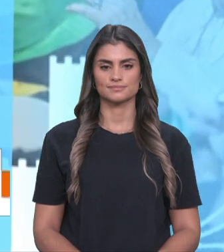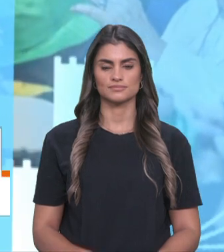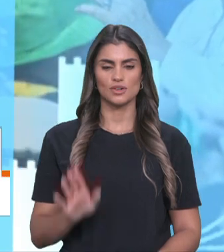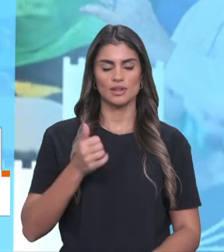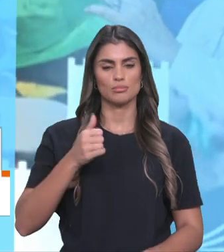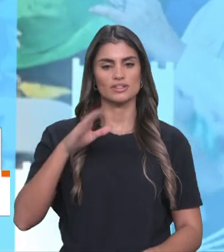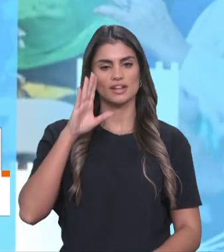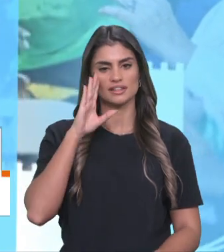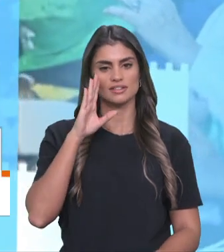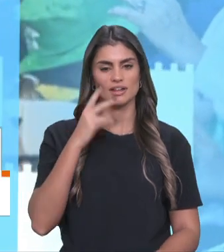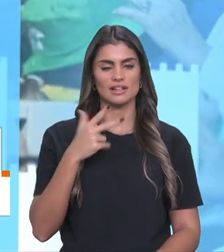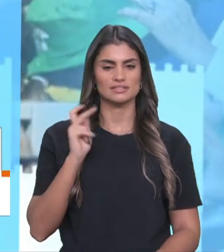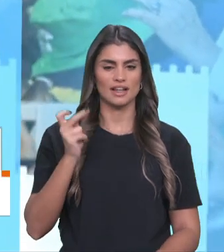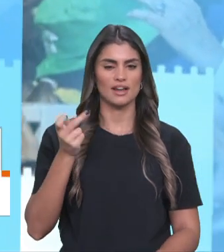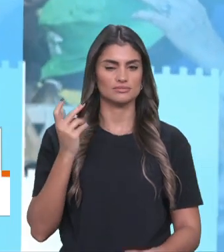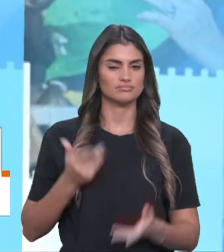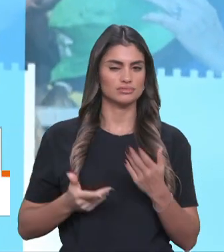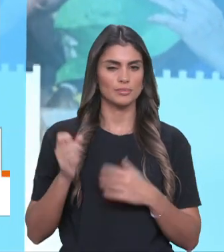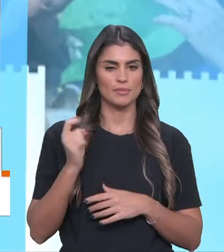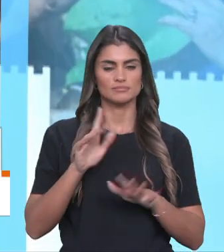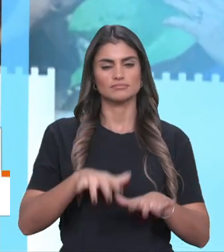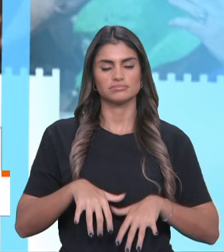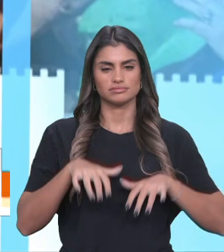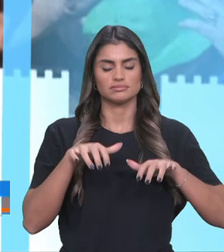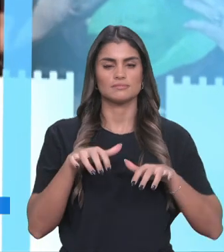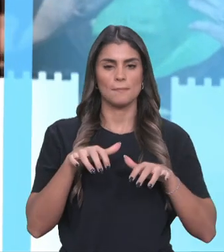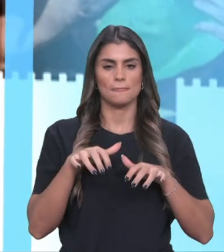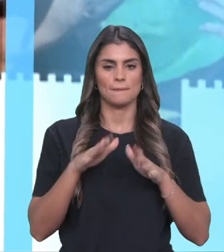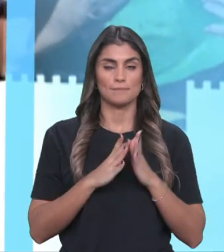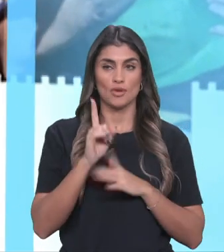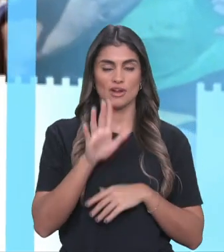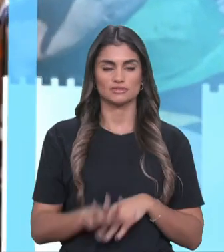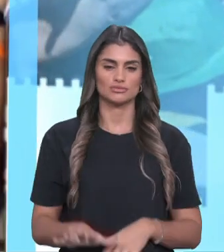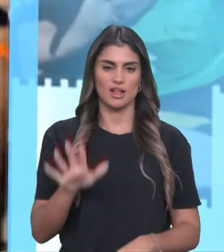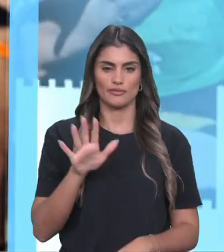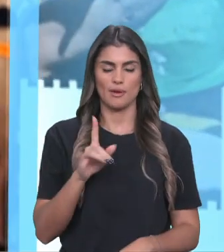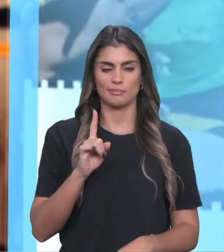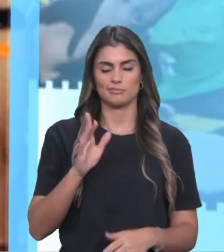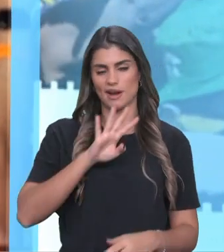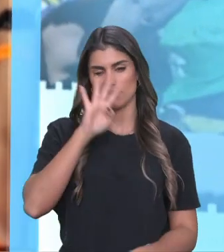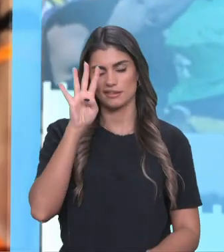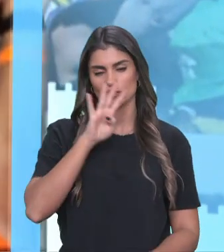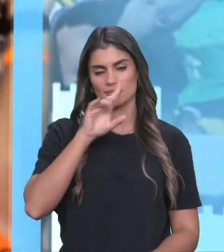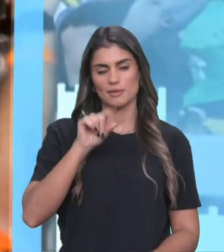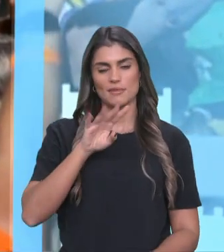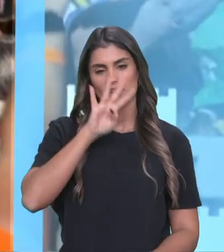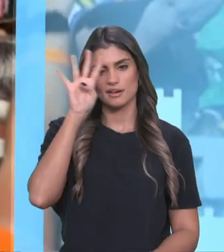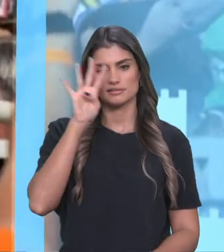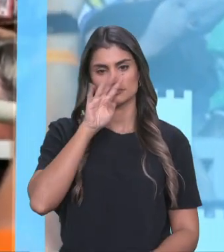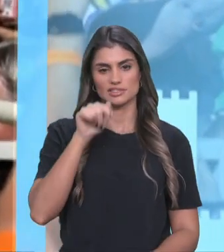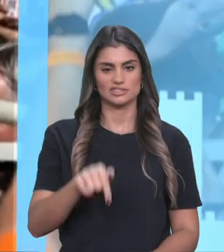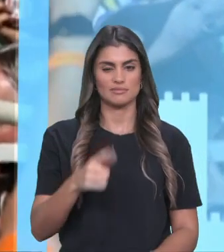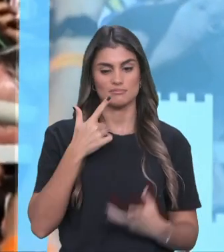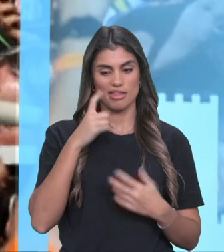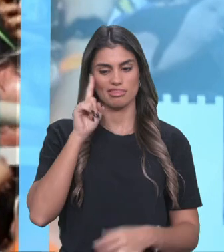Olá, muito boa tarde. Há 100 anos realizou-se o primeiro Congresso Eucarístico Nacional. Foi em Braga e é também em Braga que se assinala esta data,